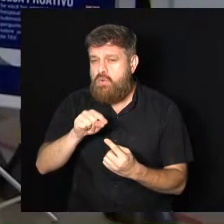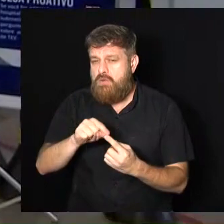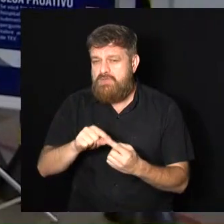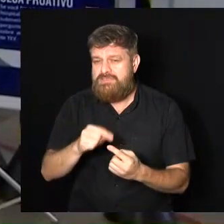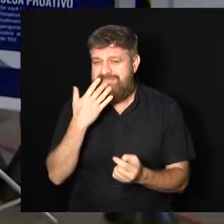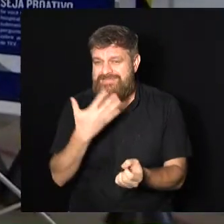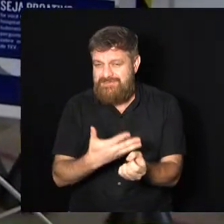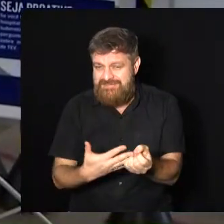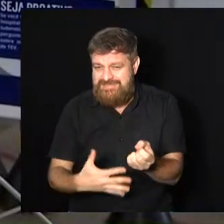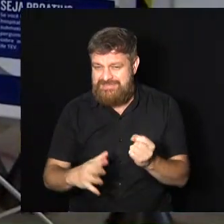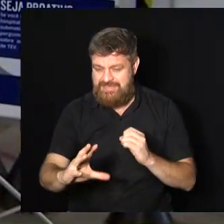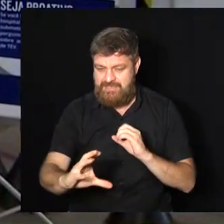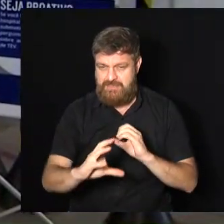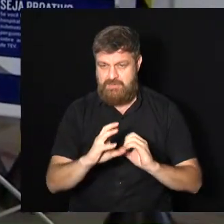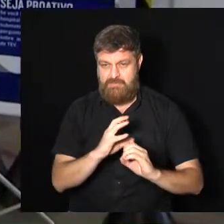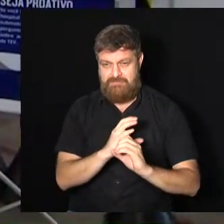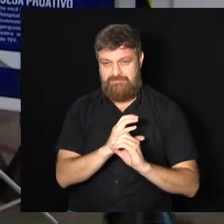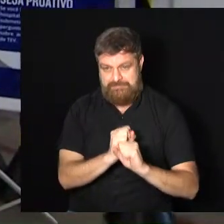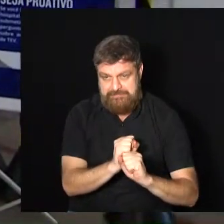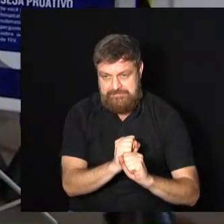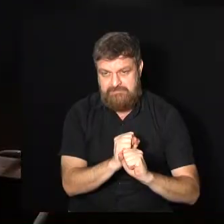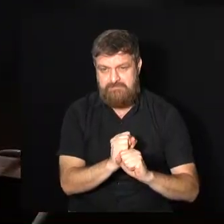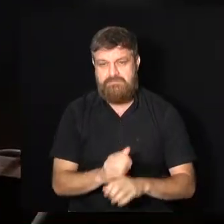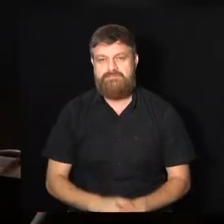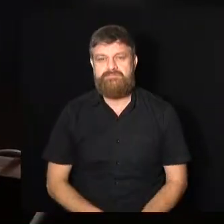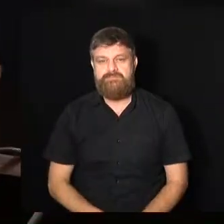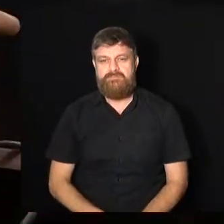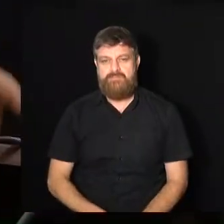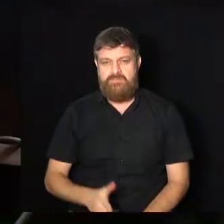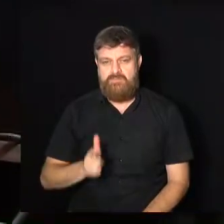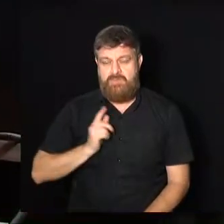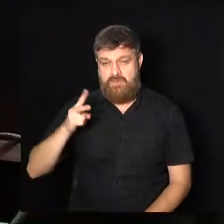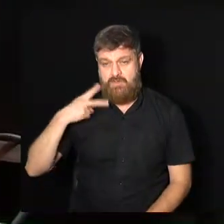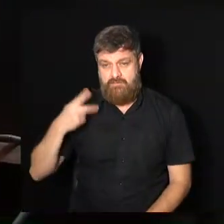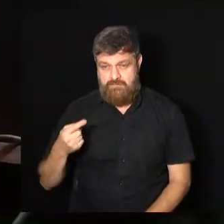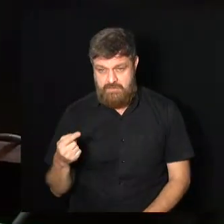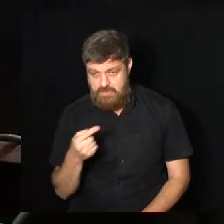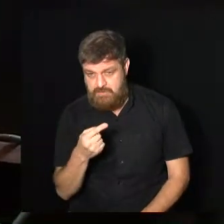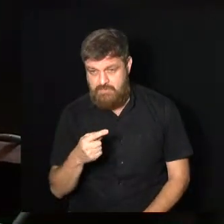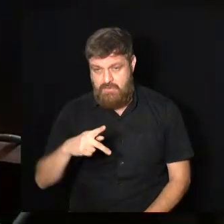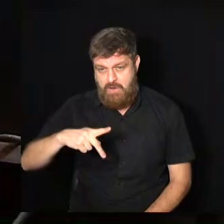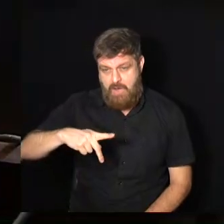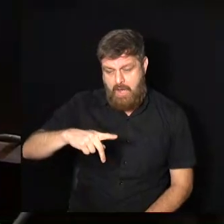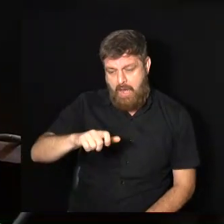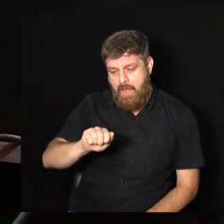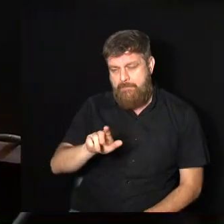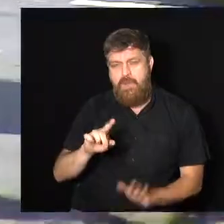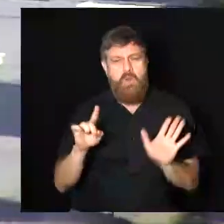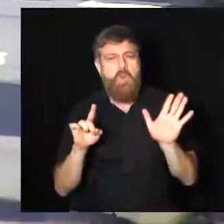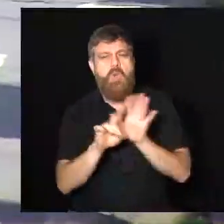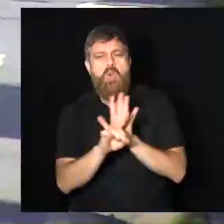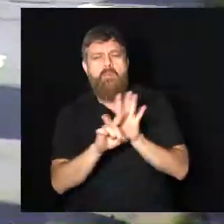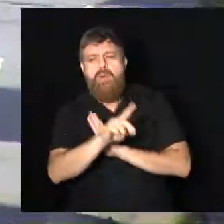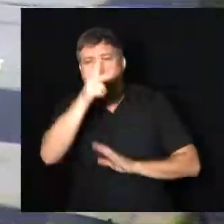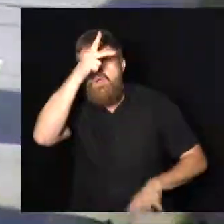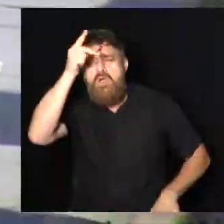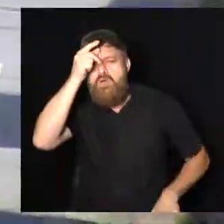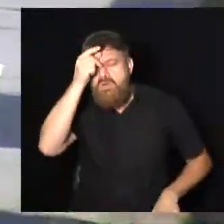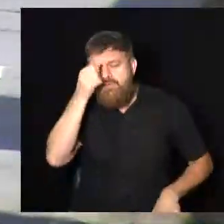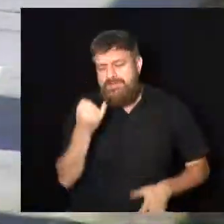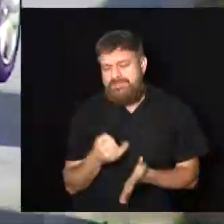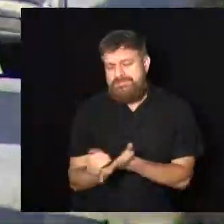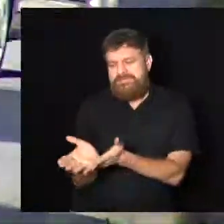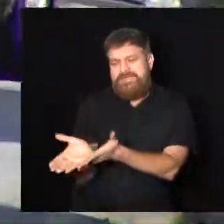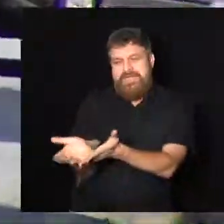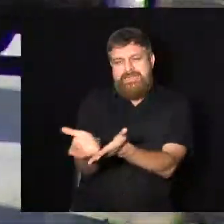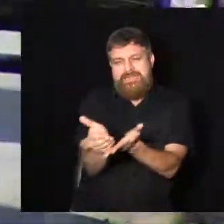a conscientização da trombose. É já já. Vereador Paulo Galtério questiona executivo sobre a quantidade de